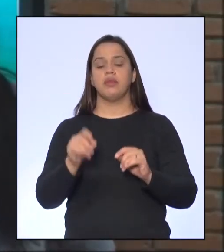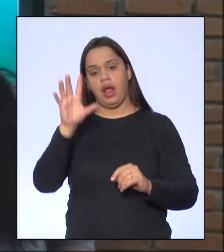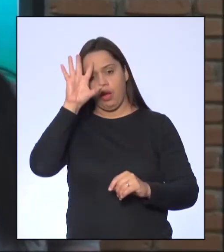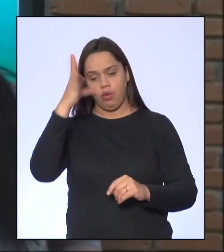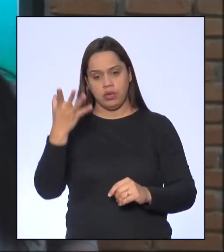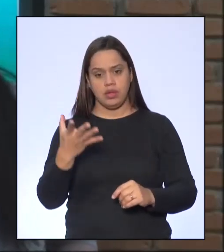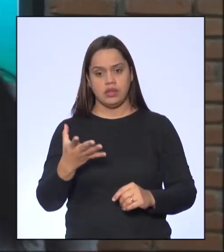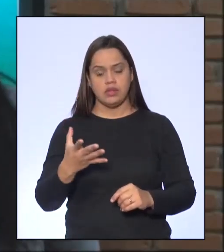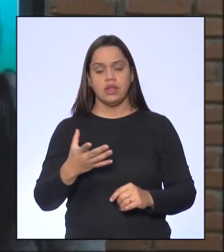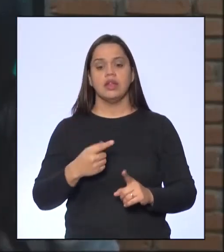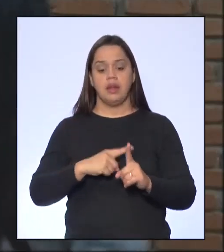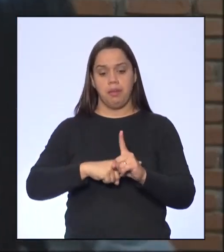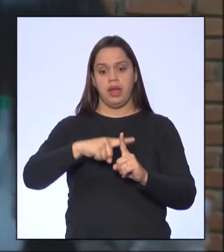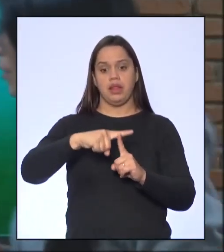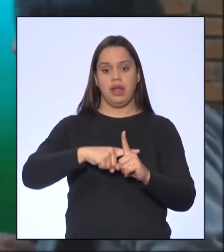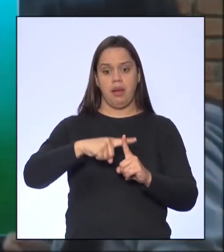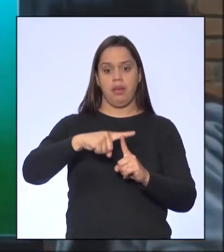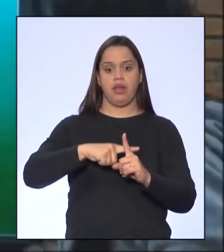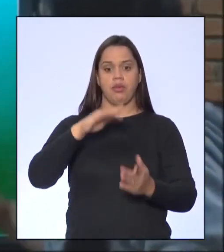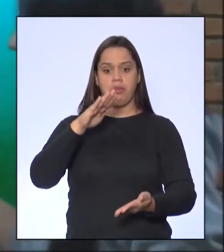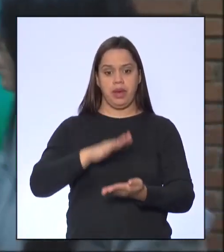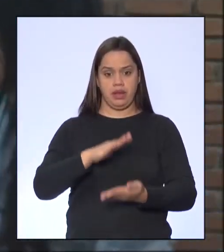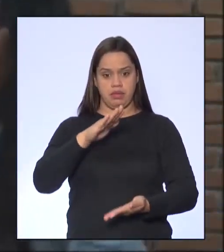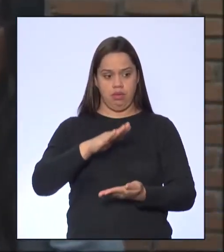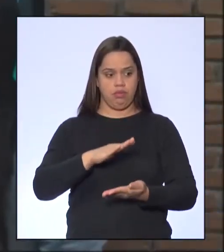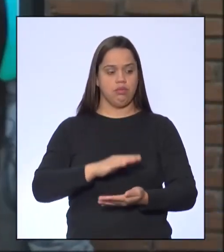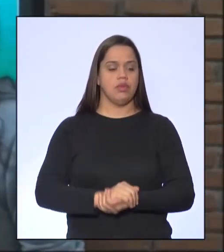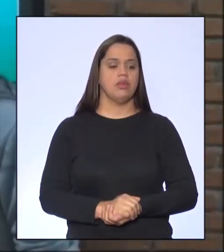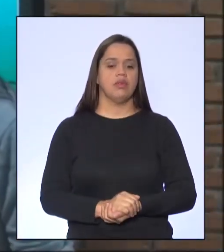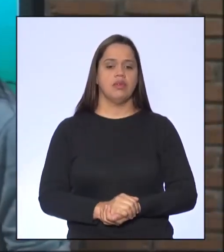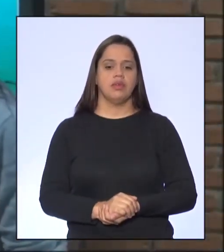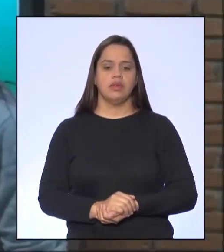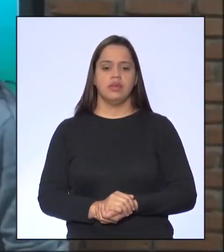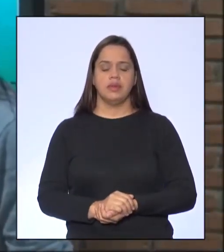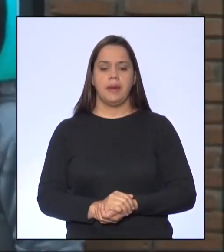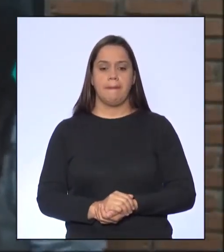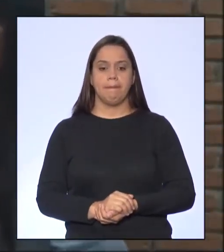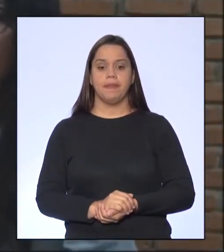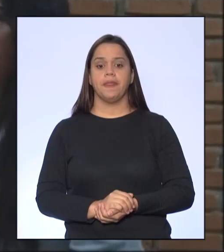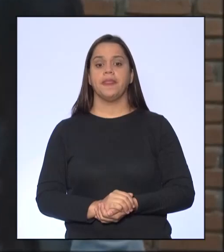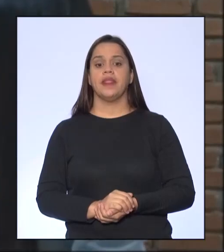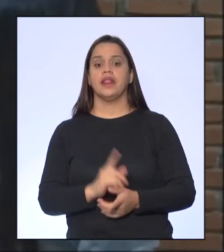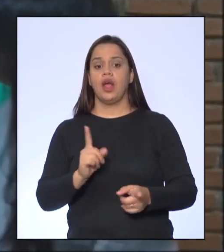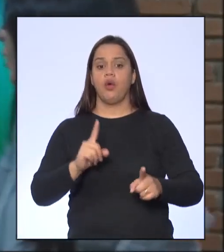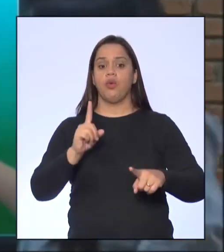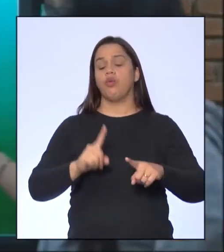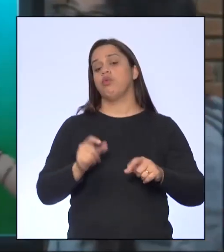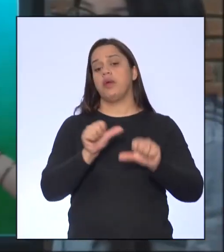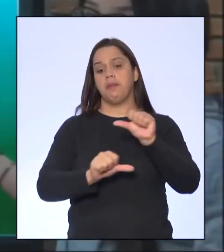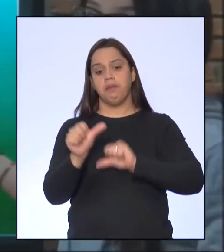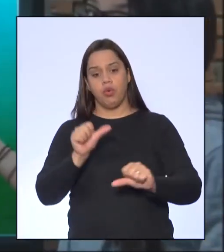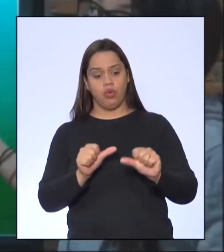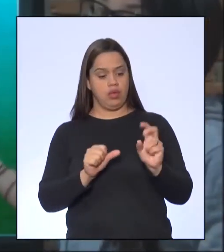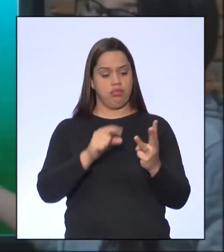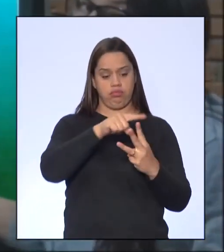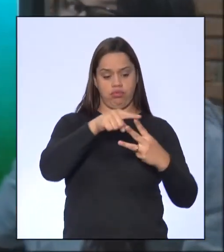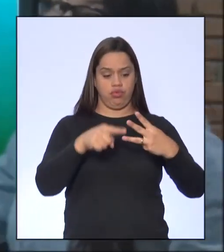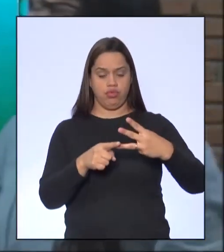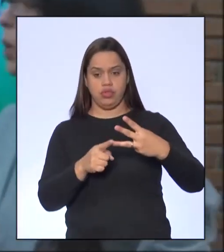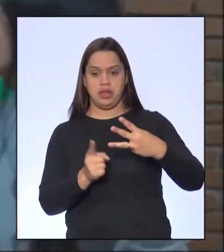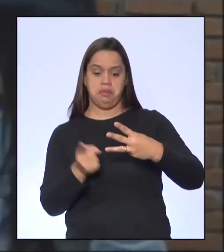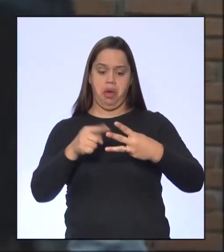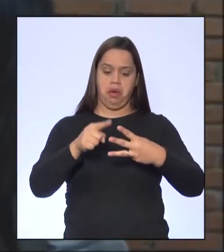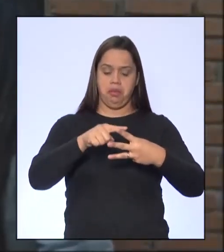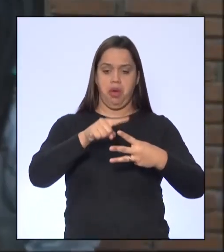aconteça? Temperatura e pressão. Então observem aqui. O material pode ir de sólido para líquido, de líquido para gasoso, de gasoso